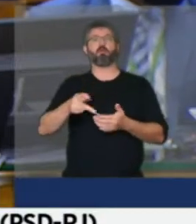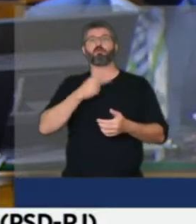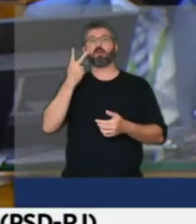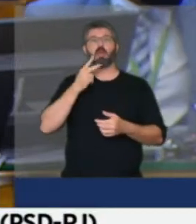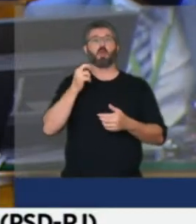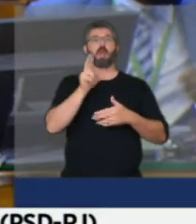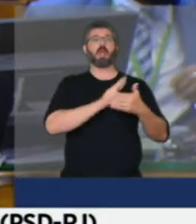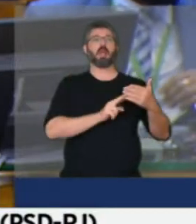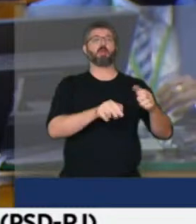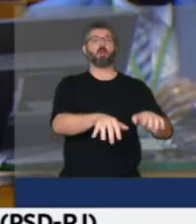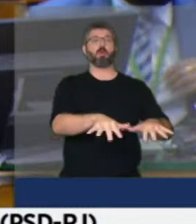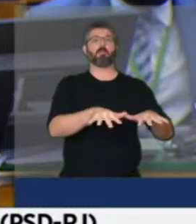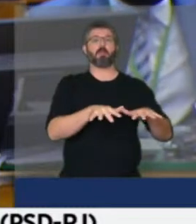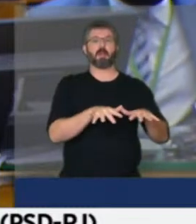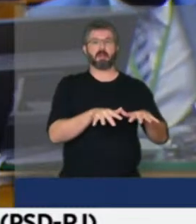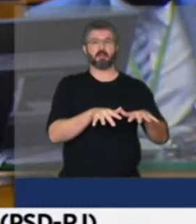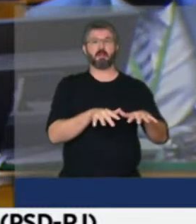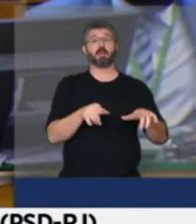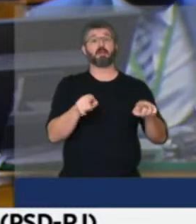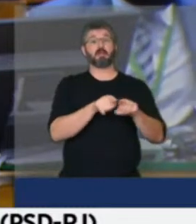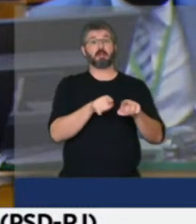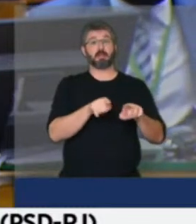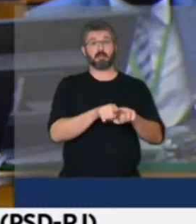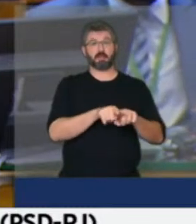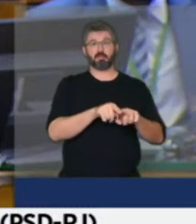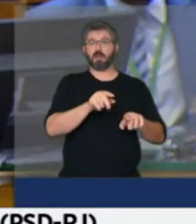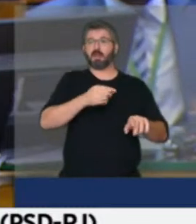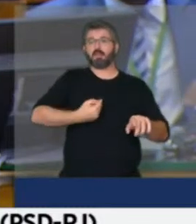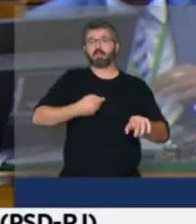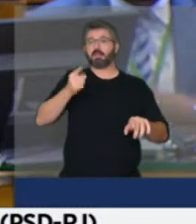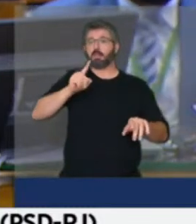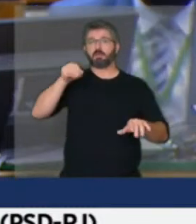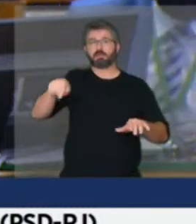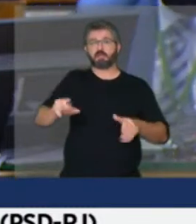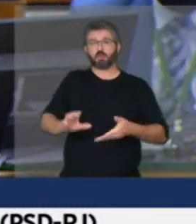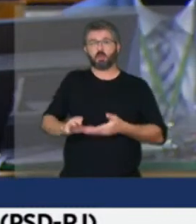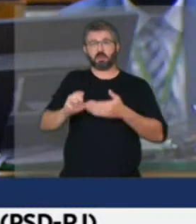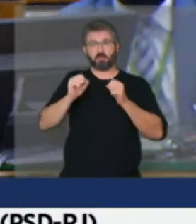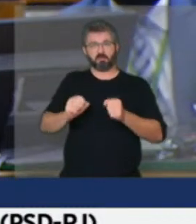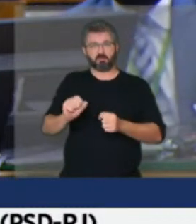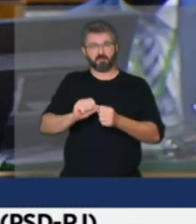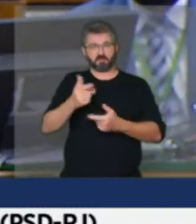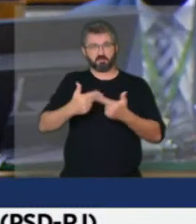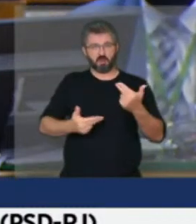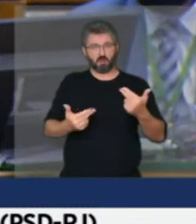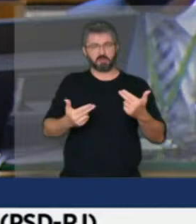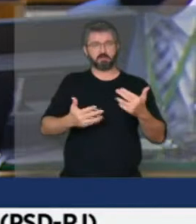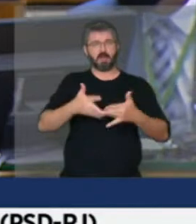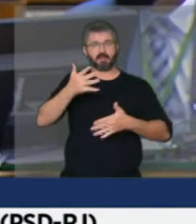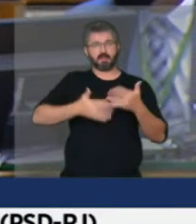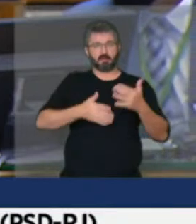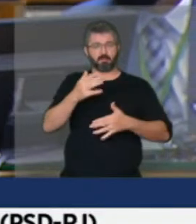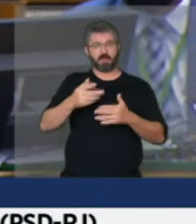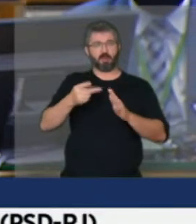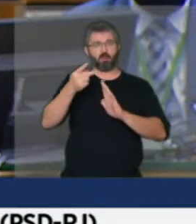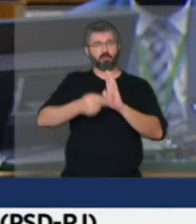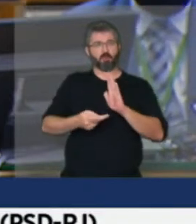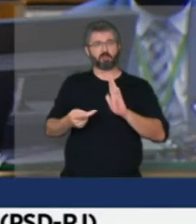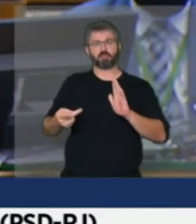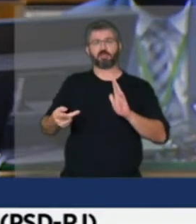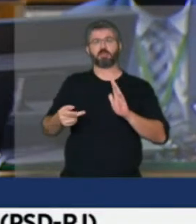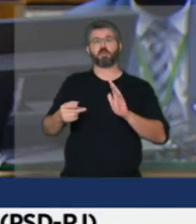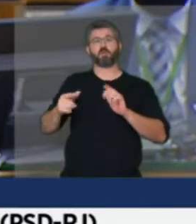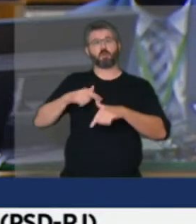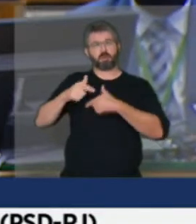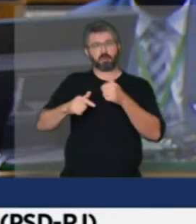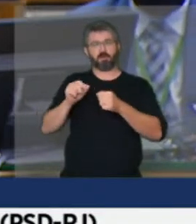relator do plenário, inclusive de fora do Conselho de Ética, iria fazer alguma coisa para desmerecer o brilhante trabalho que o Conselho faz na nossa casa. Mas